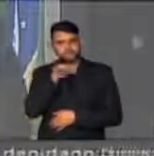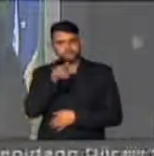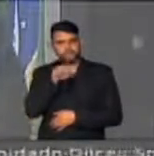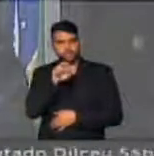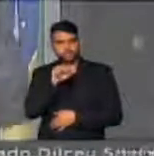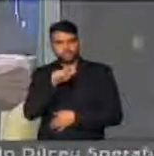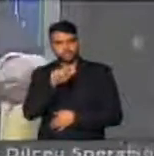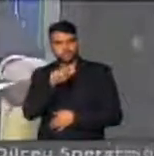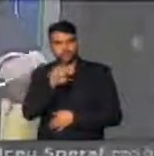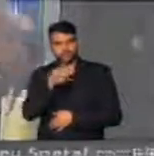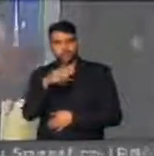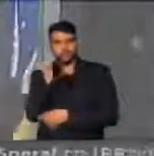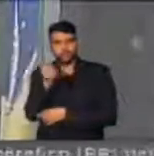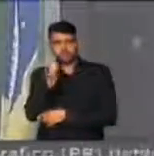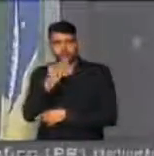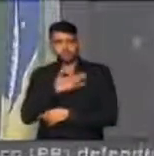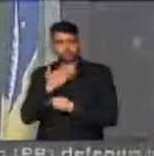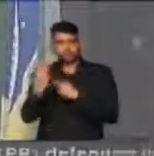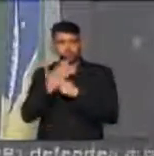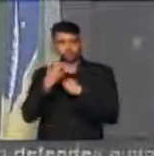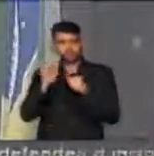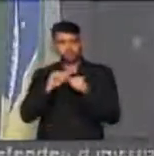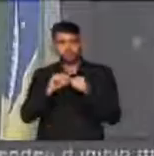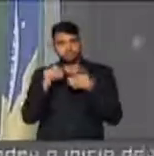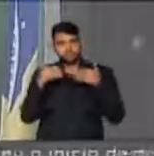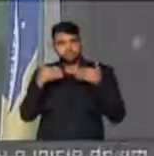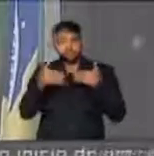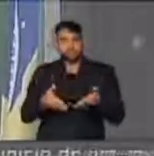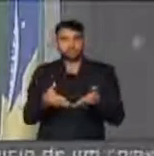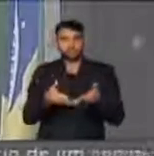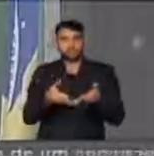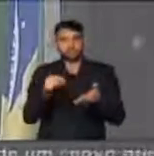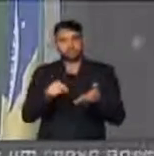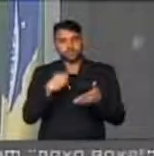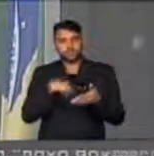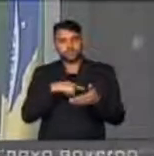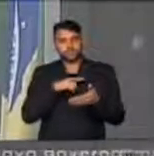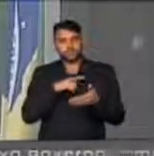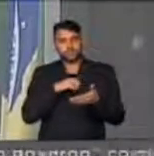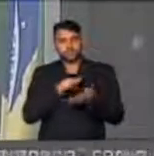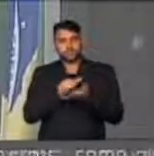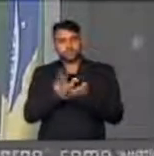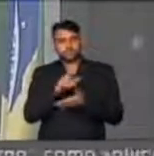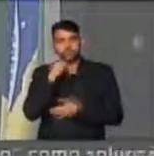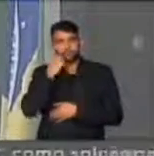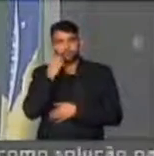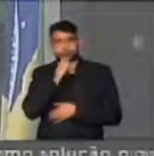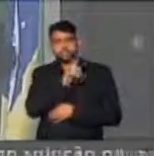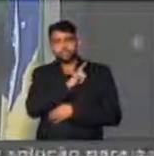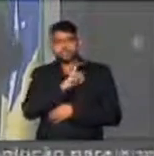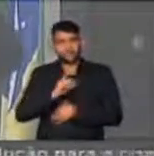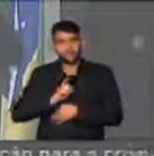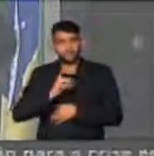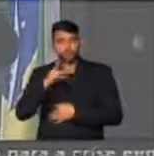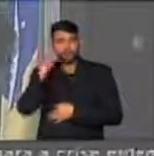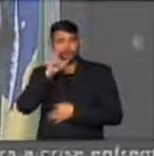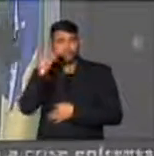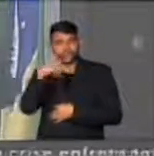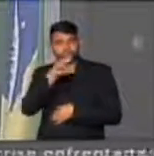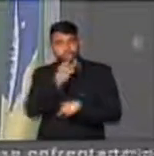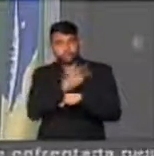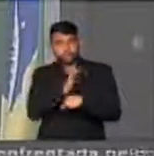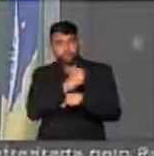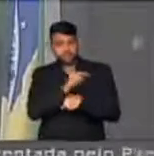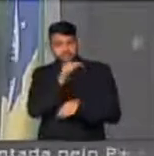Jerônimo Gorta, que é do Rio Grande do Sul, que me ajudou a fazer grande parte dessa saída do governo, deputado. Eu quero lembrar que foi no seu